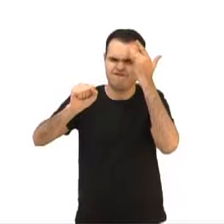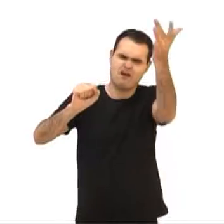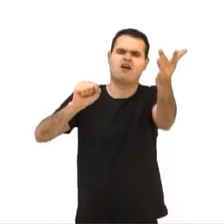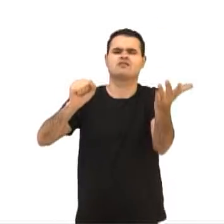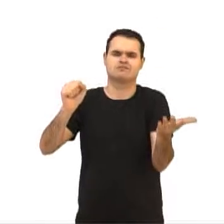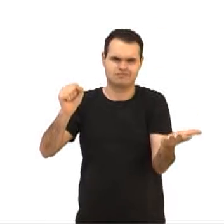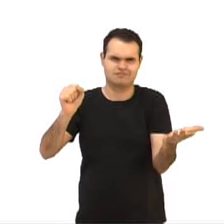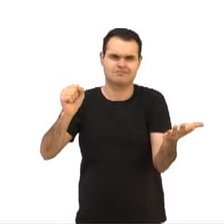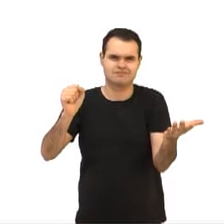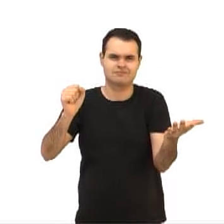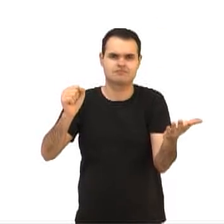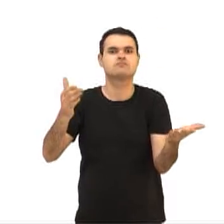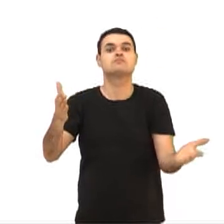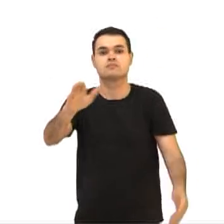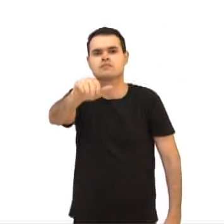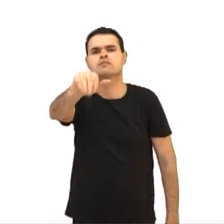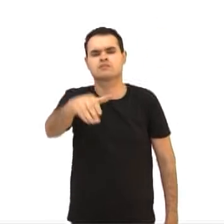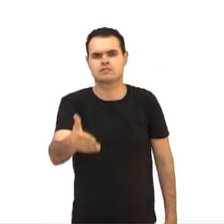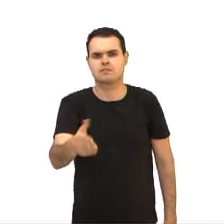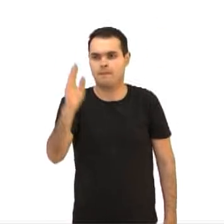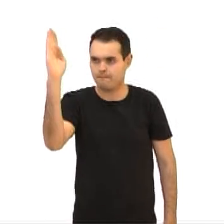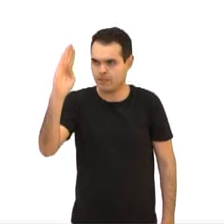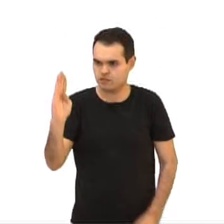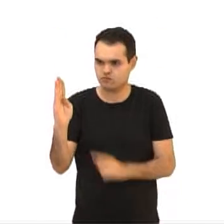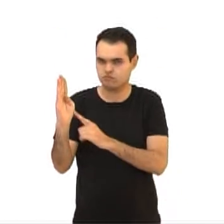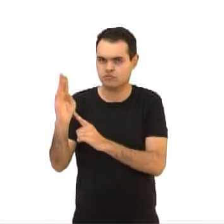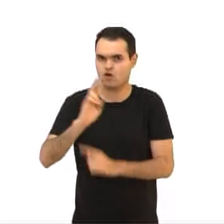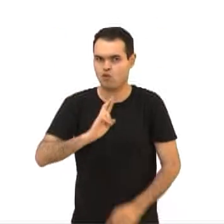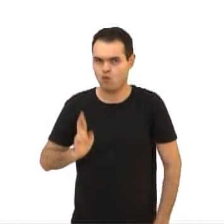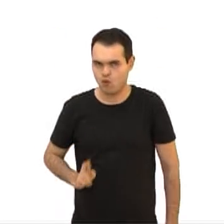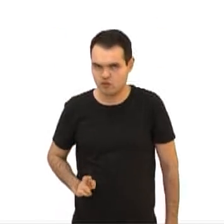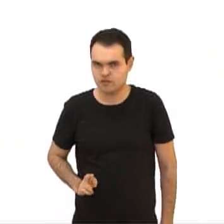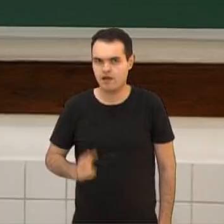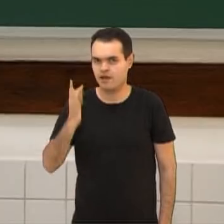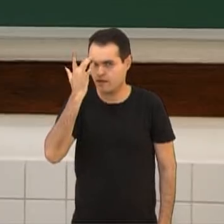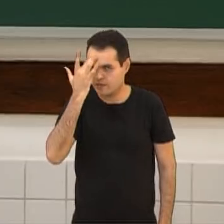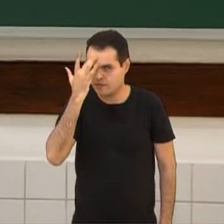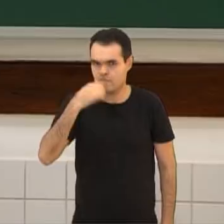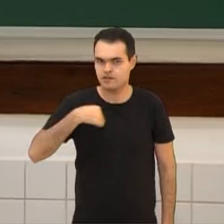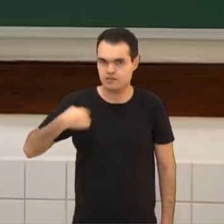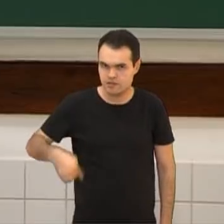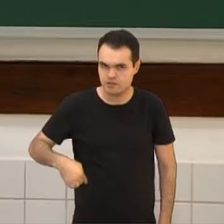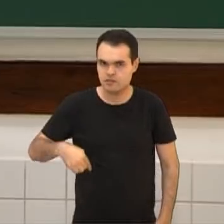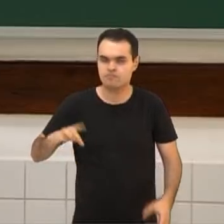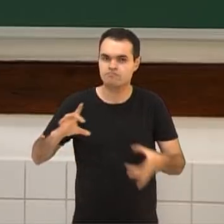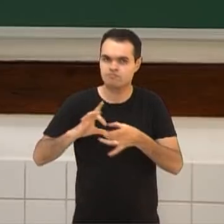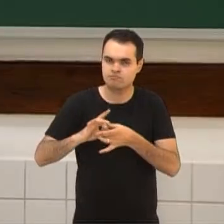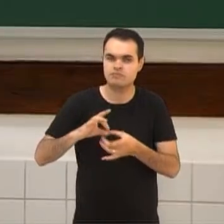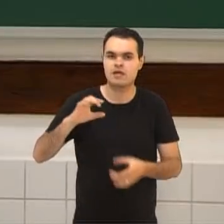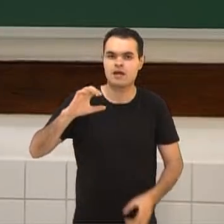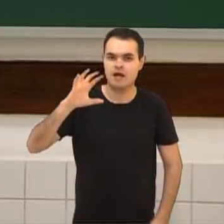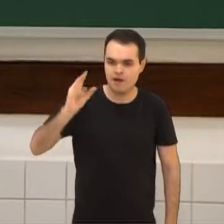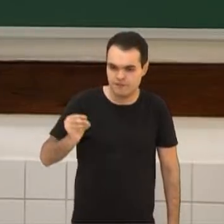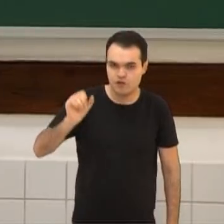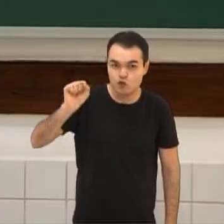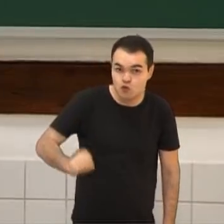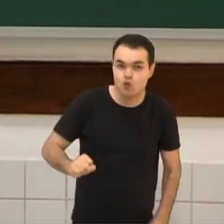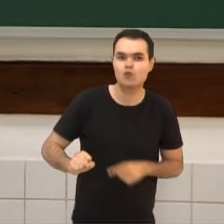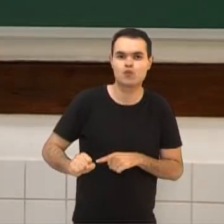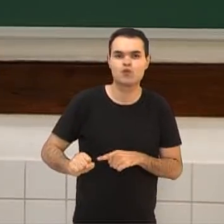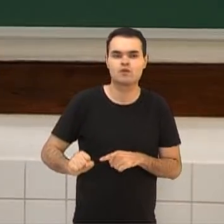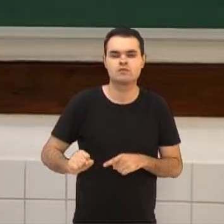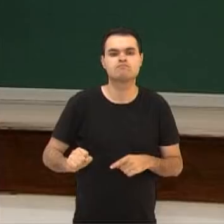pra você. Ei, Brasil, Rússia, Índia, China e África do Sul.